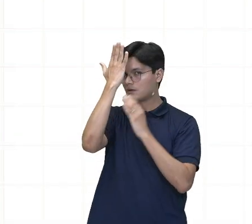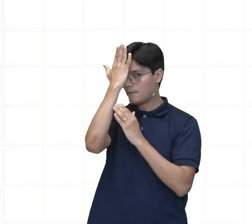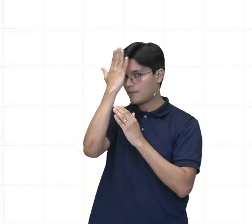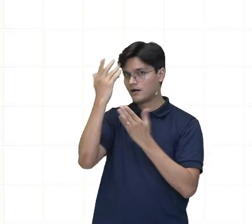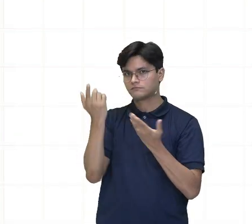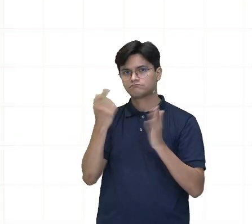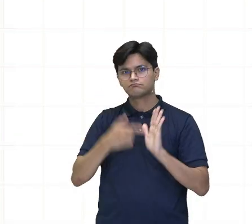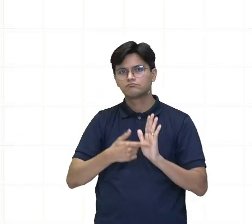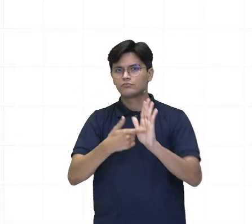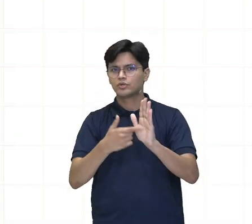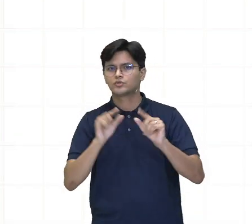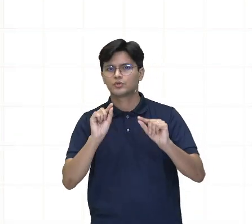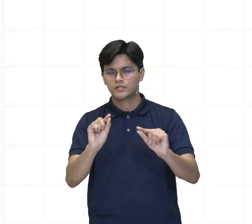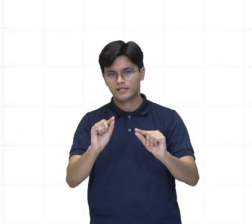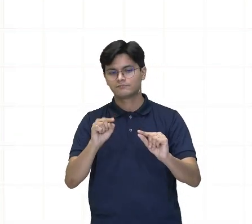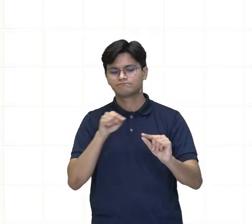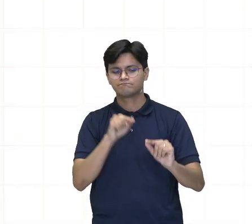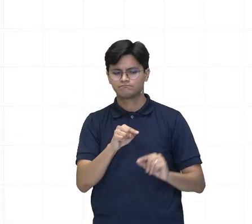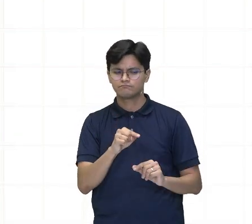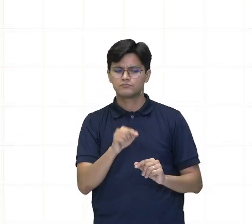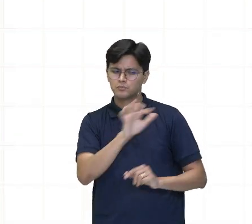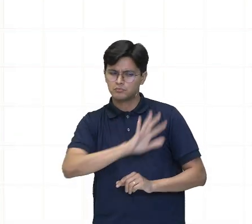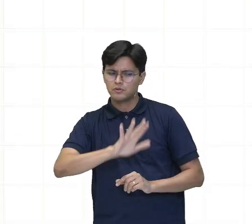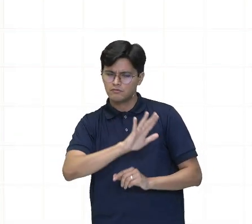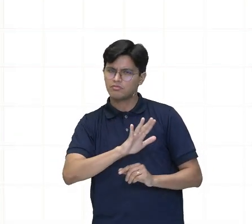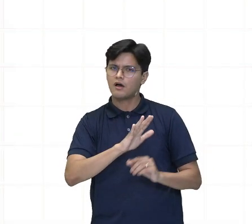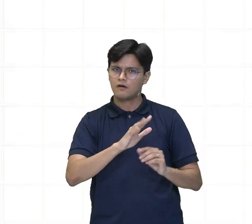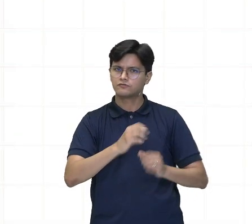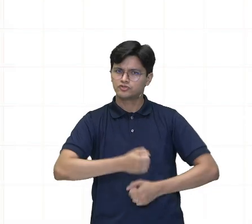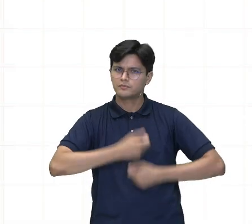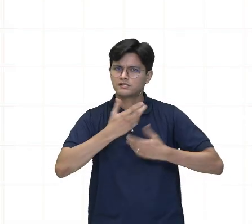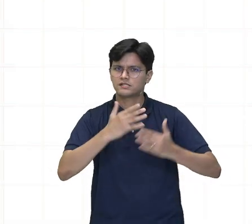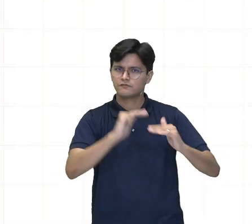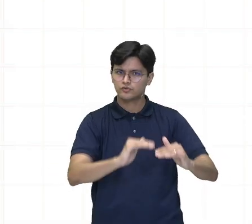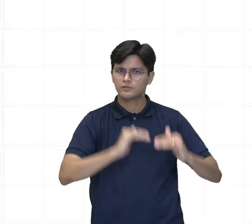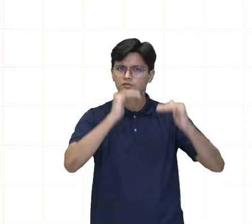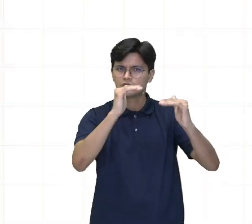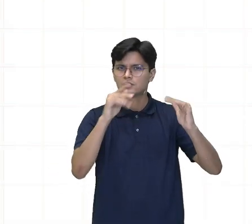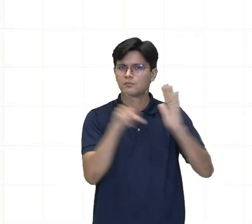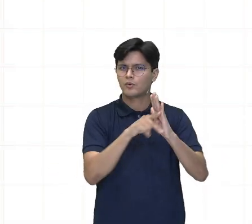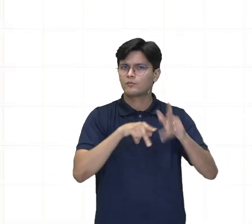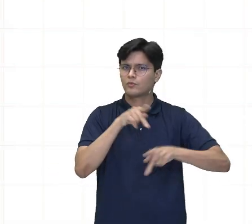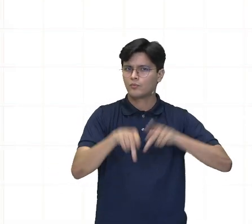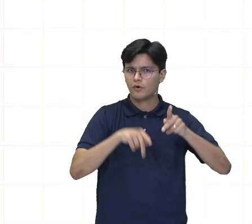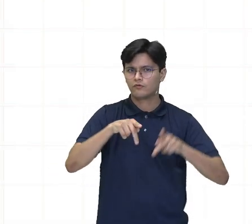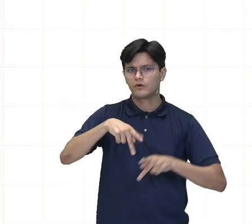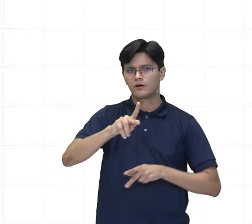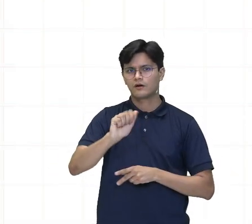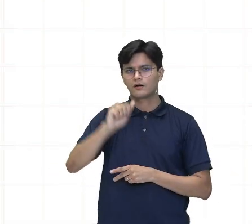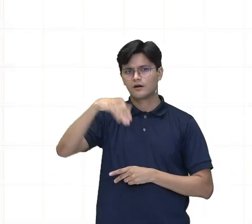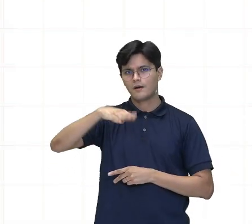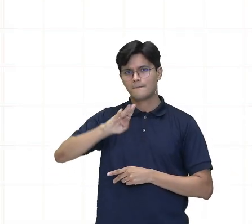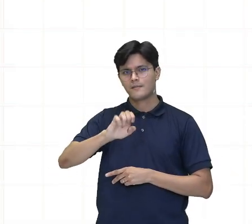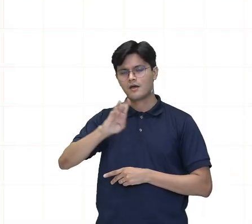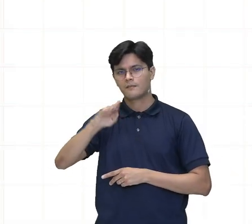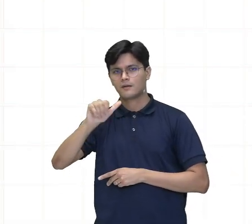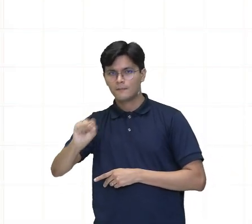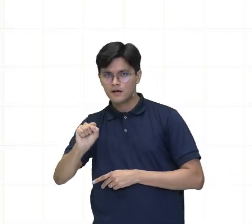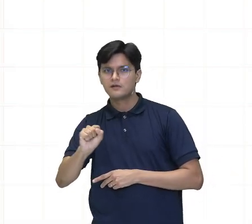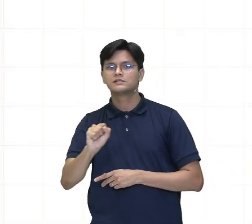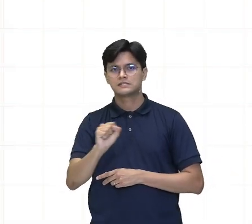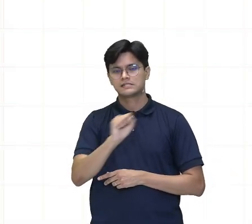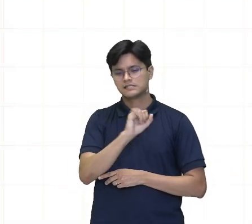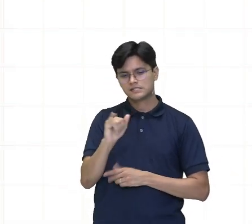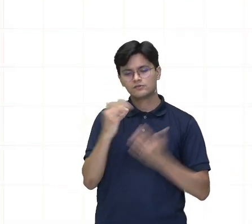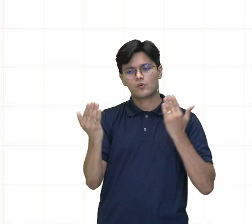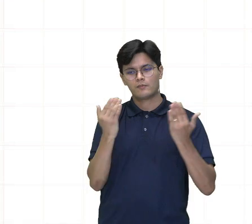grau de superioridade dos cambebas em relação aos outros povos indígenas. Durante algum